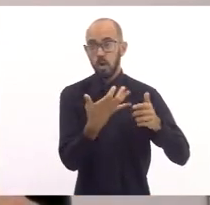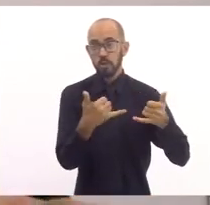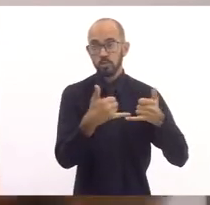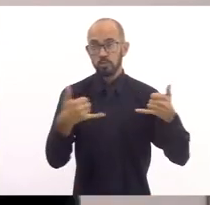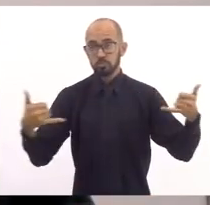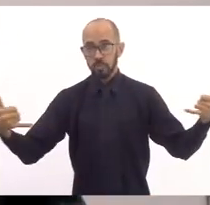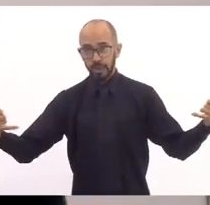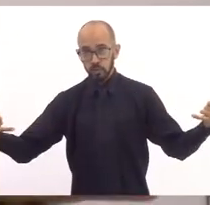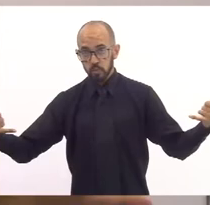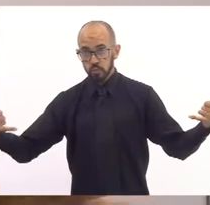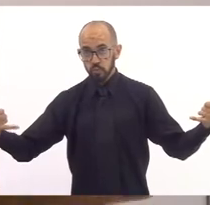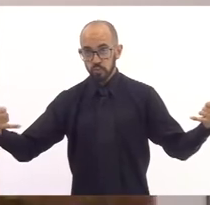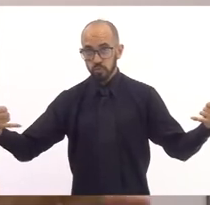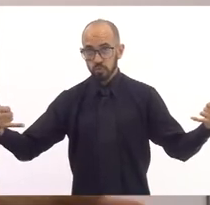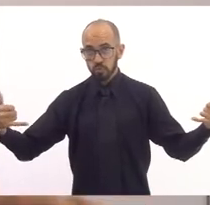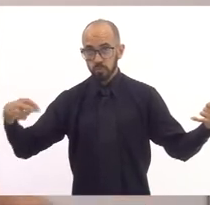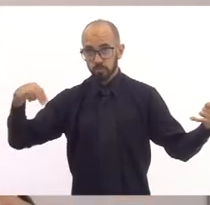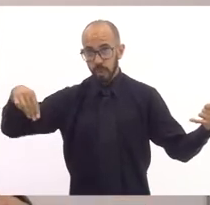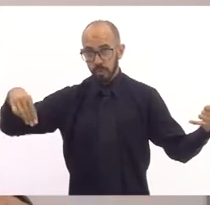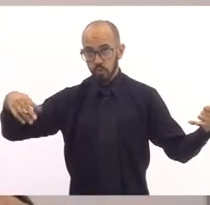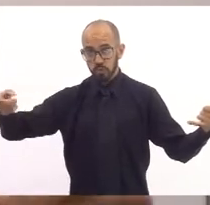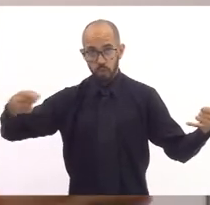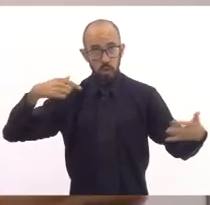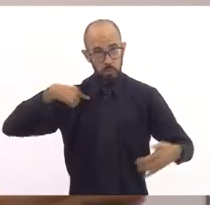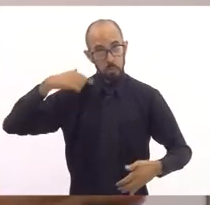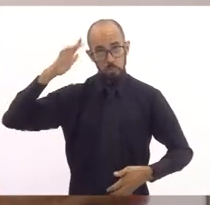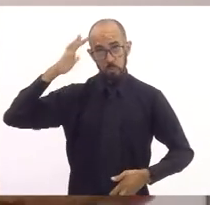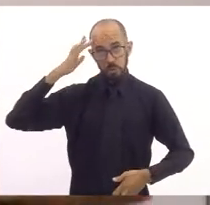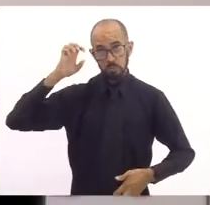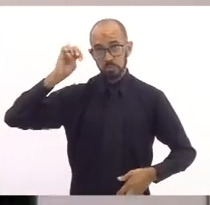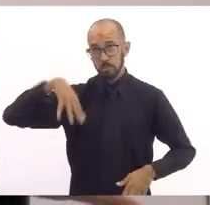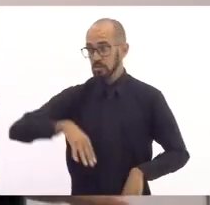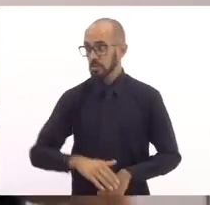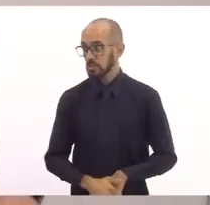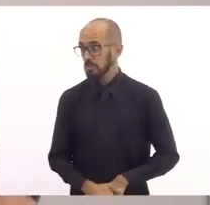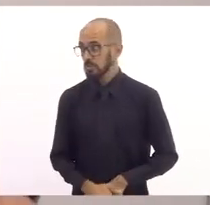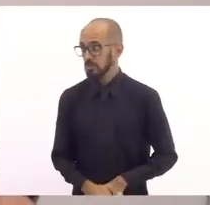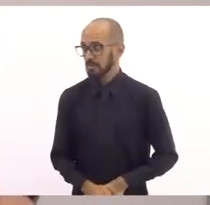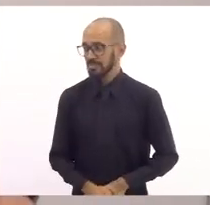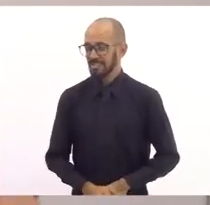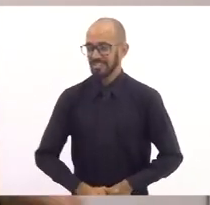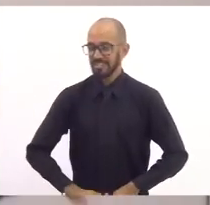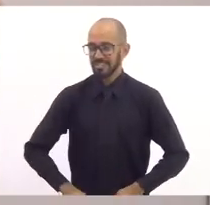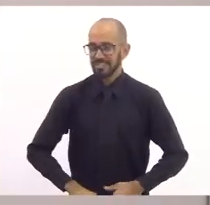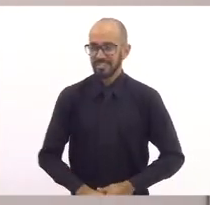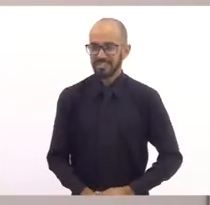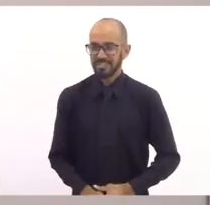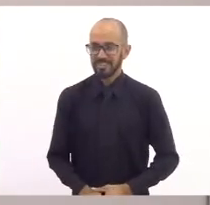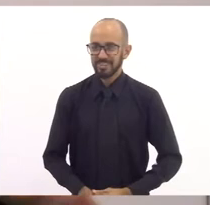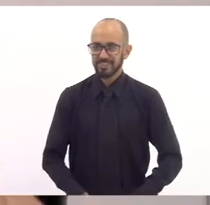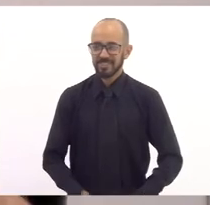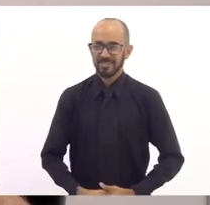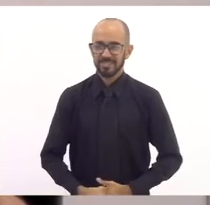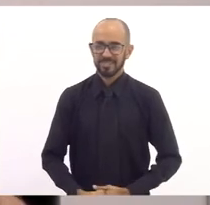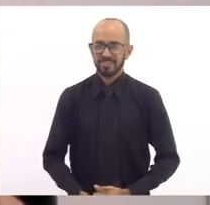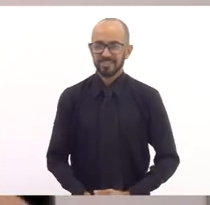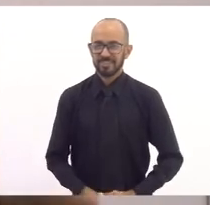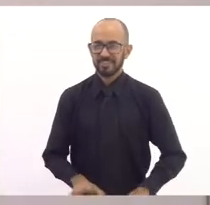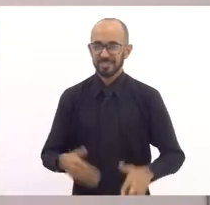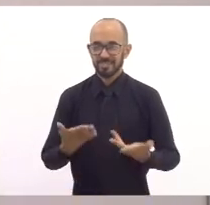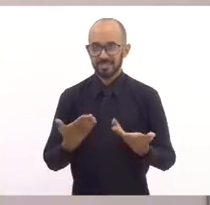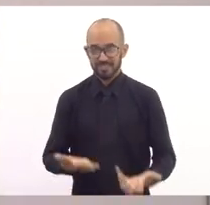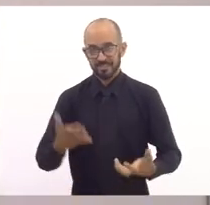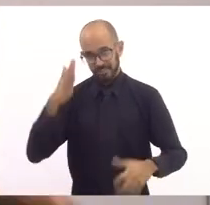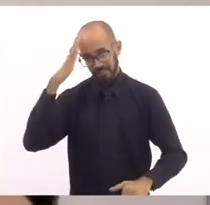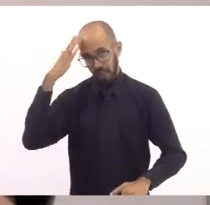cabos. Né? Eu supunha que tinha. Então, eu quero saber, né, tanto da